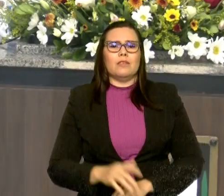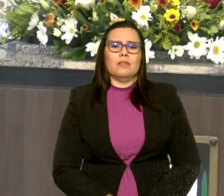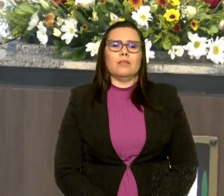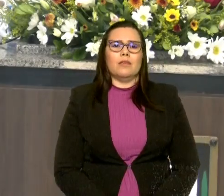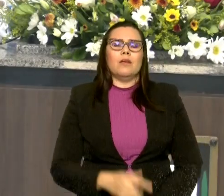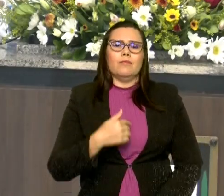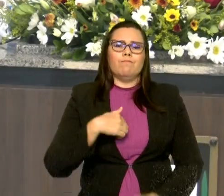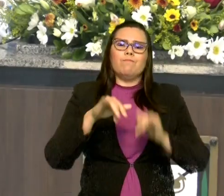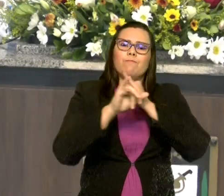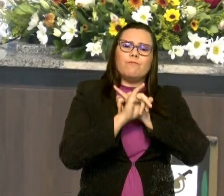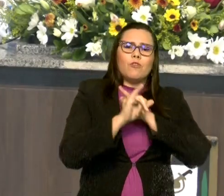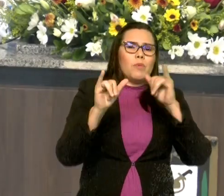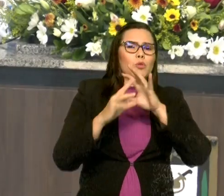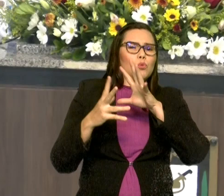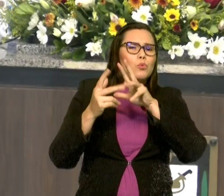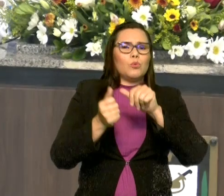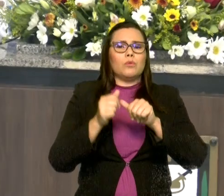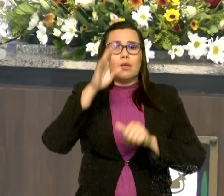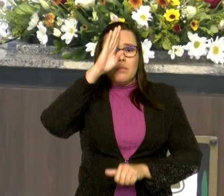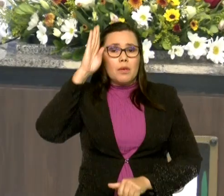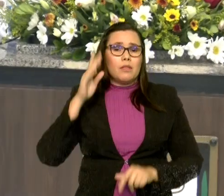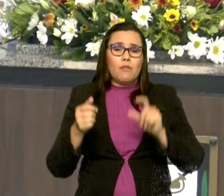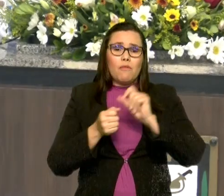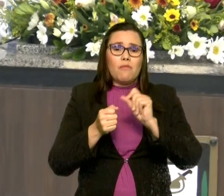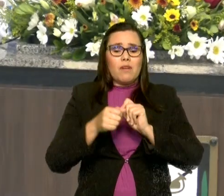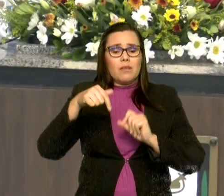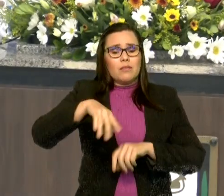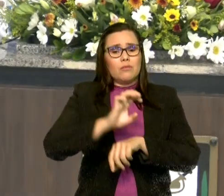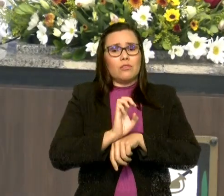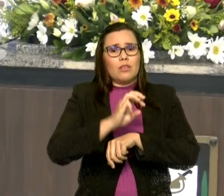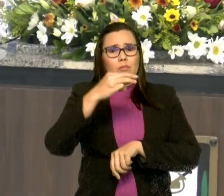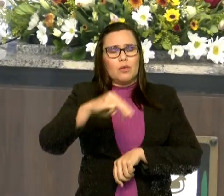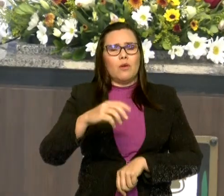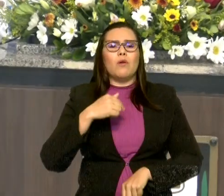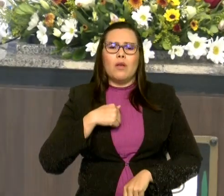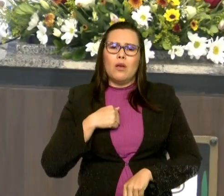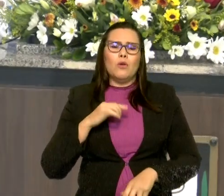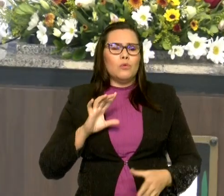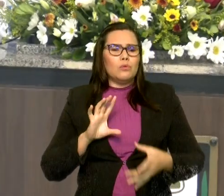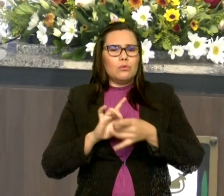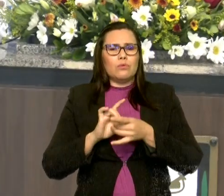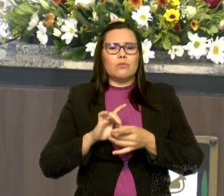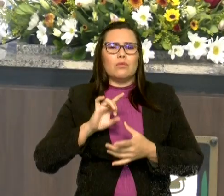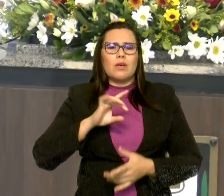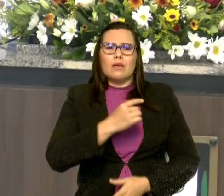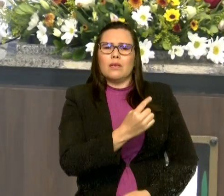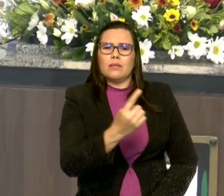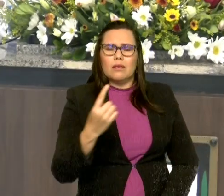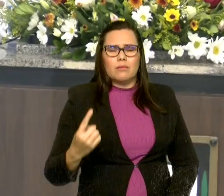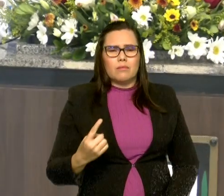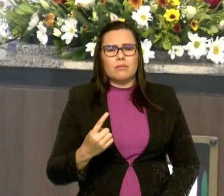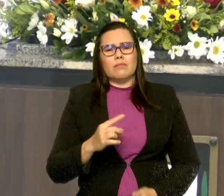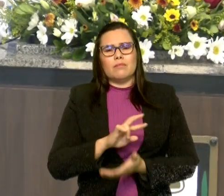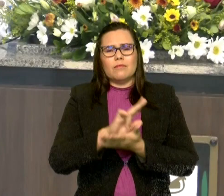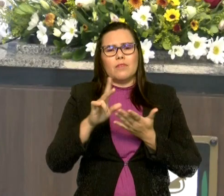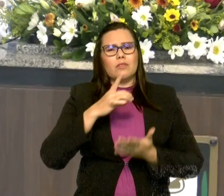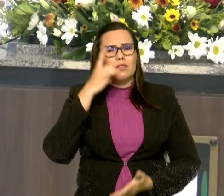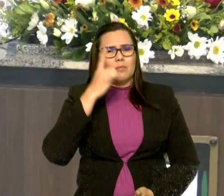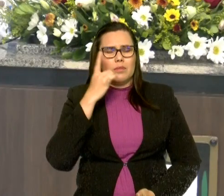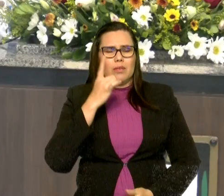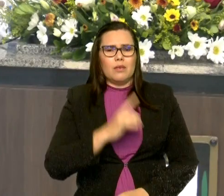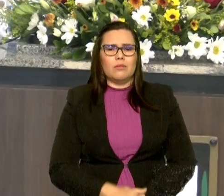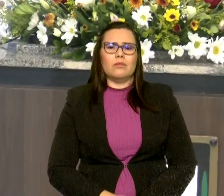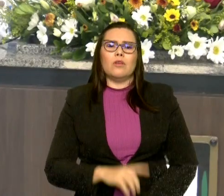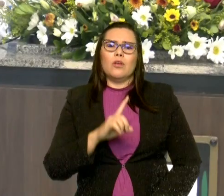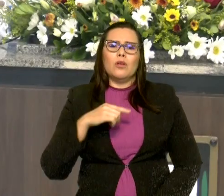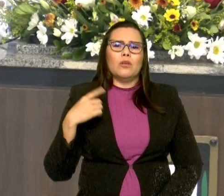quatro cantos do Maranhão. Eu que rodei junto com cada um aqui, rodei com vários deputados estaduais, para que juntos nós pudéssemos